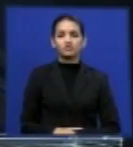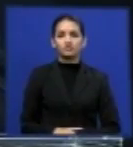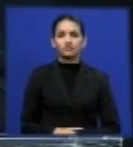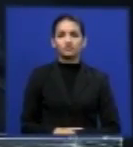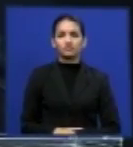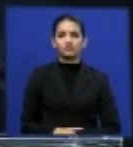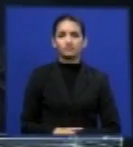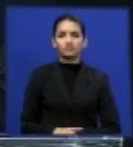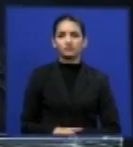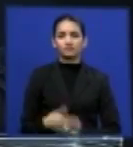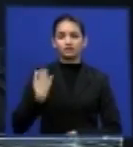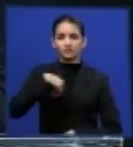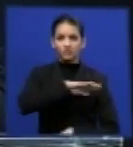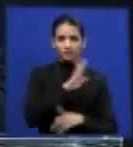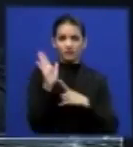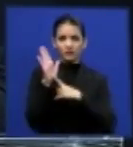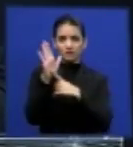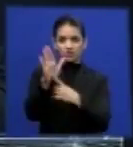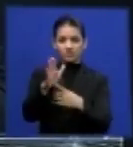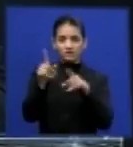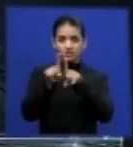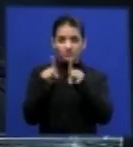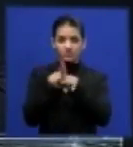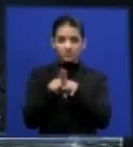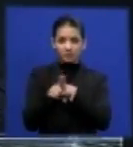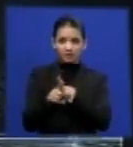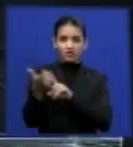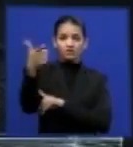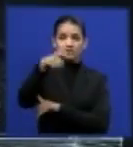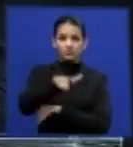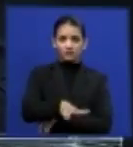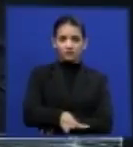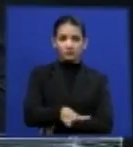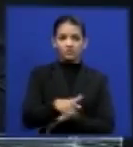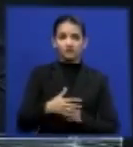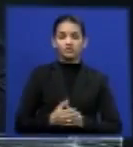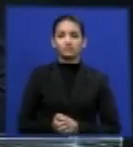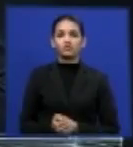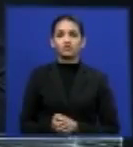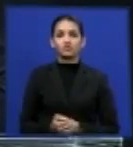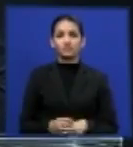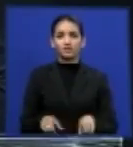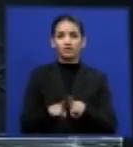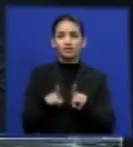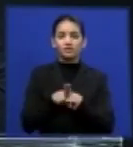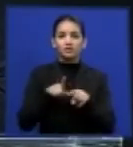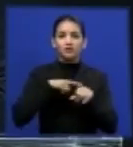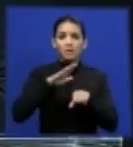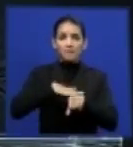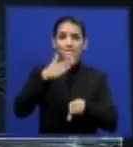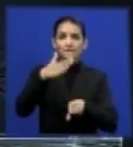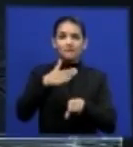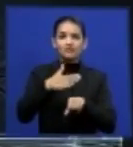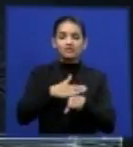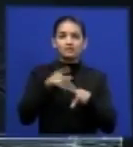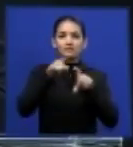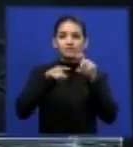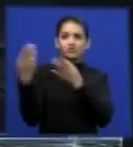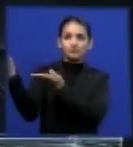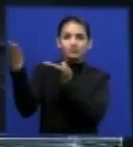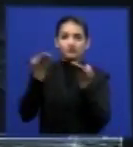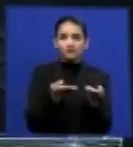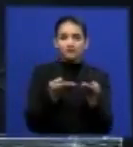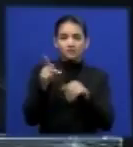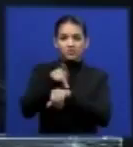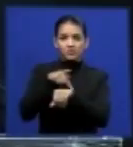Aqui nós mostramos esse diagrama novamente, com a adição dos pneus usados importados.